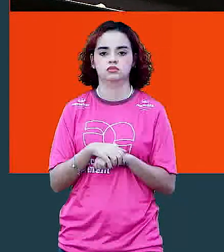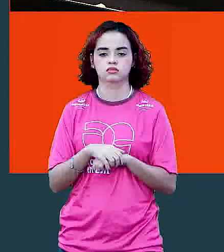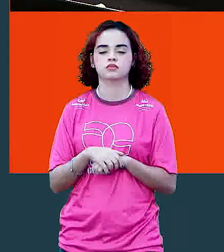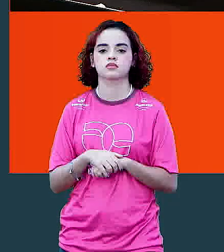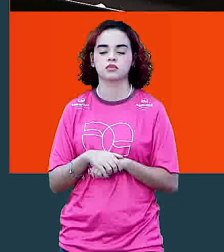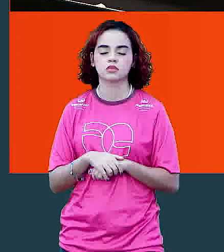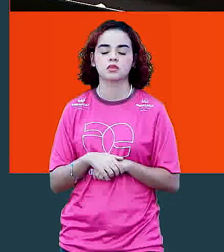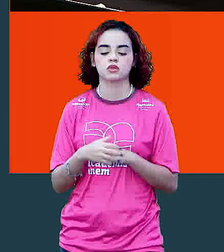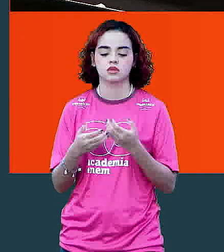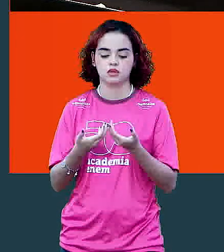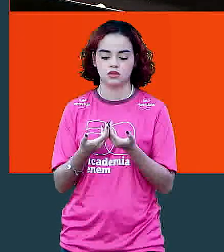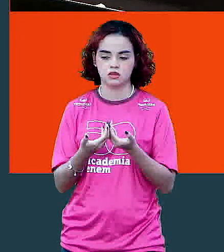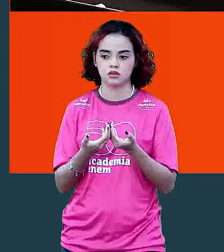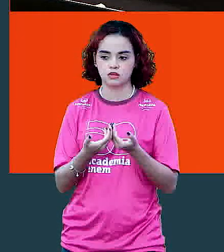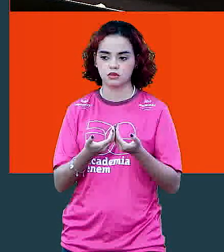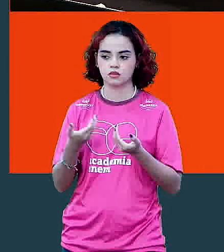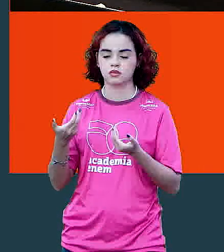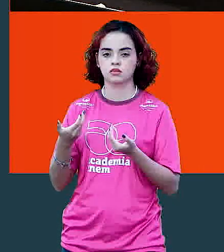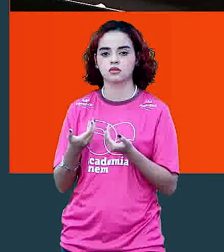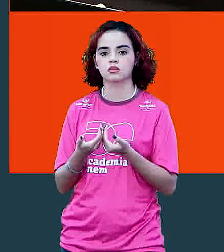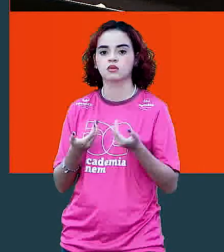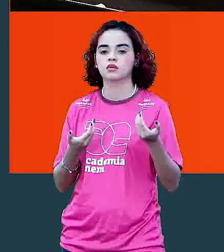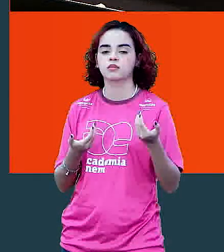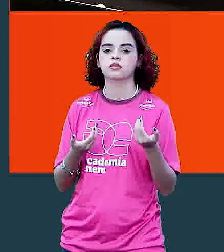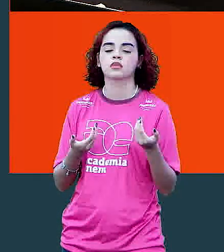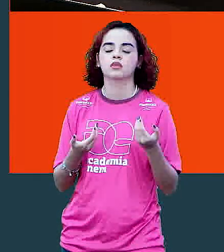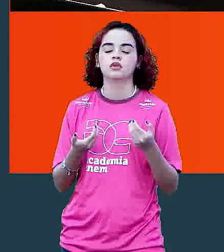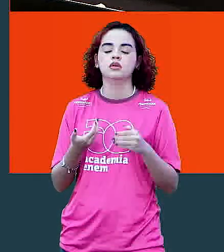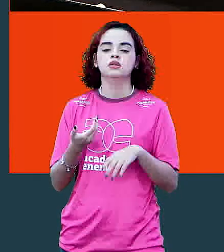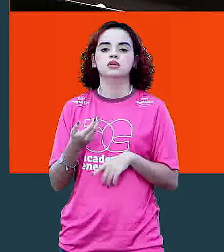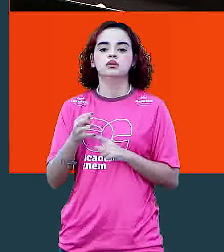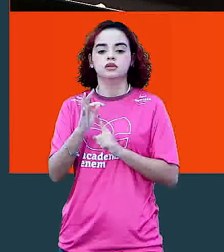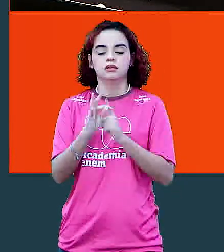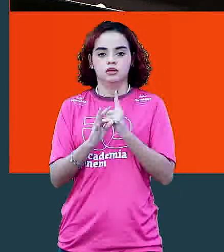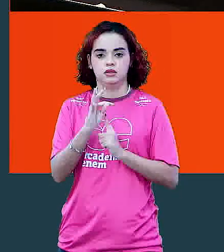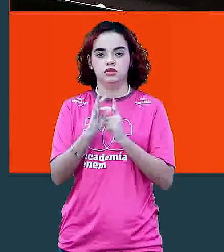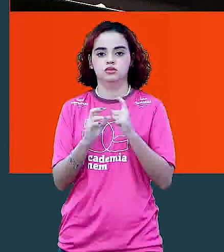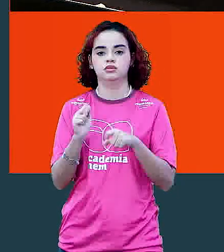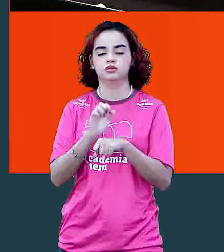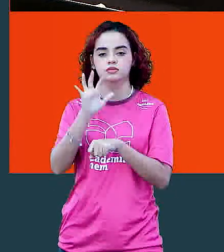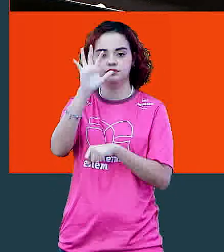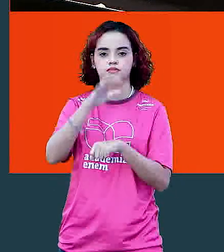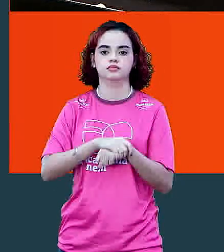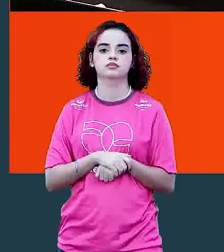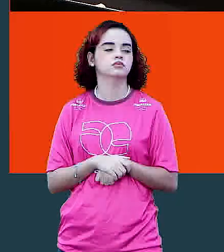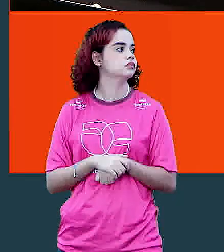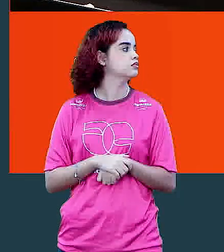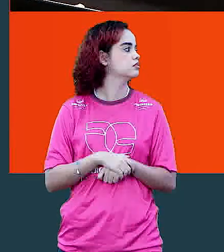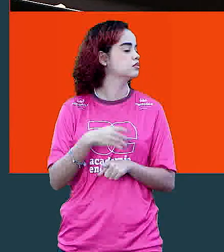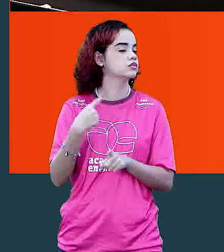A separação, galera, pelo ponto de ebulição, não é não? O que a letra C está errada?